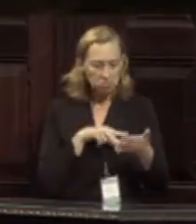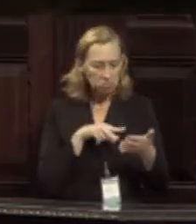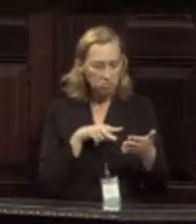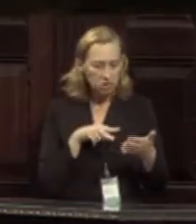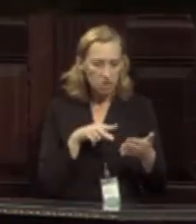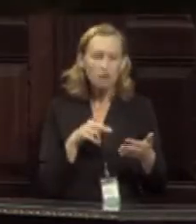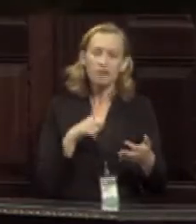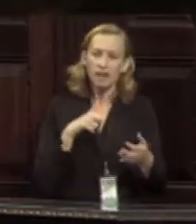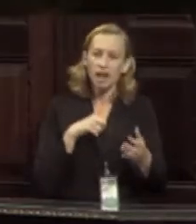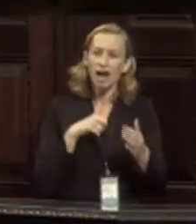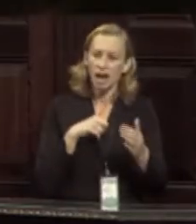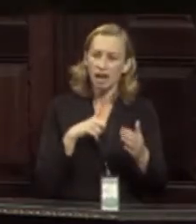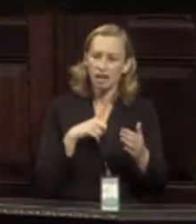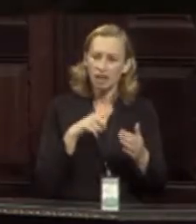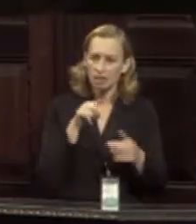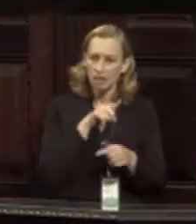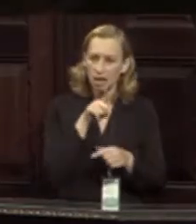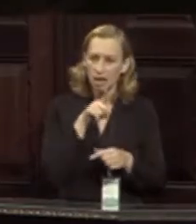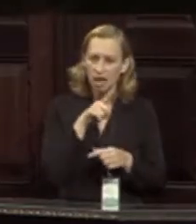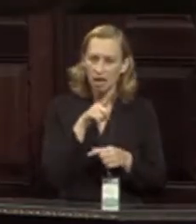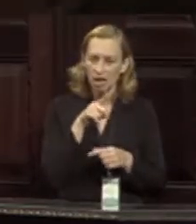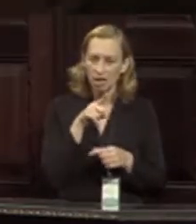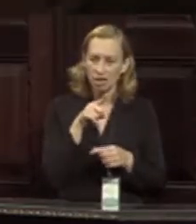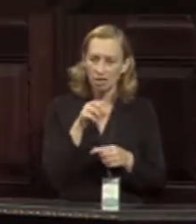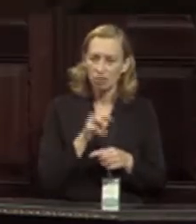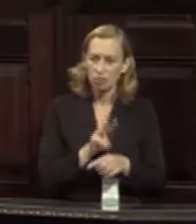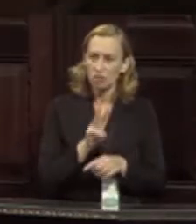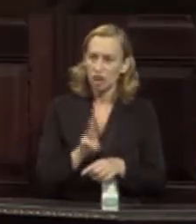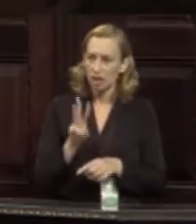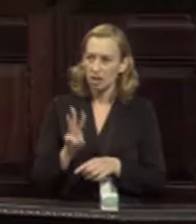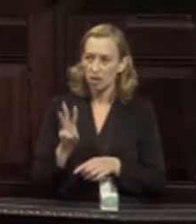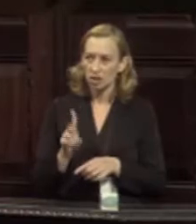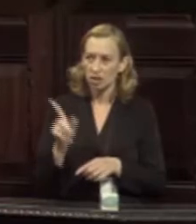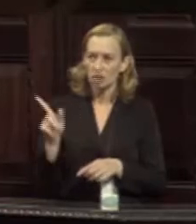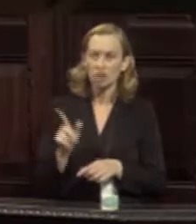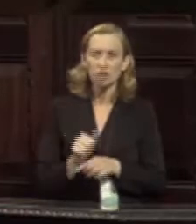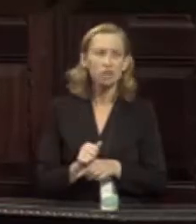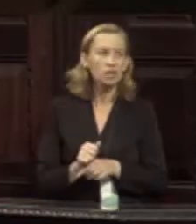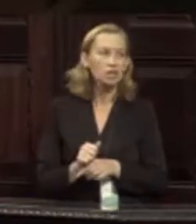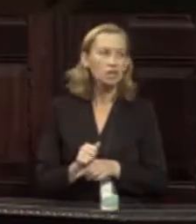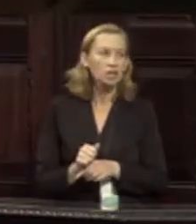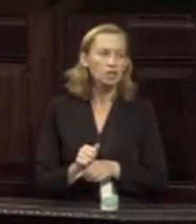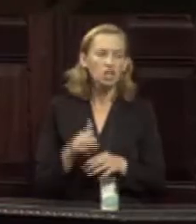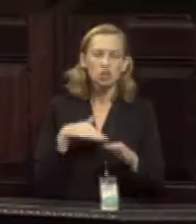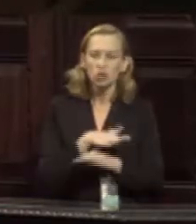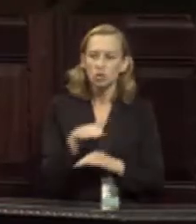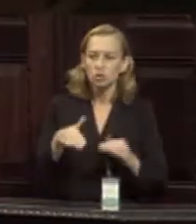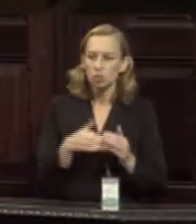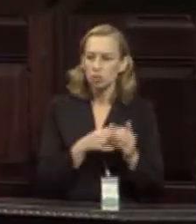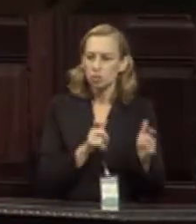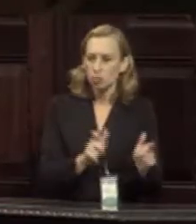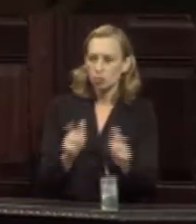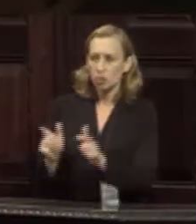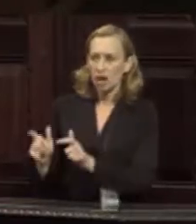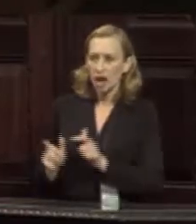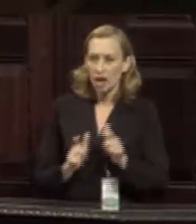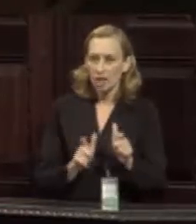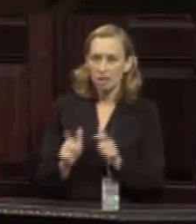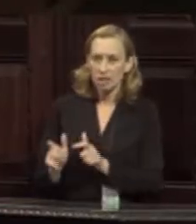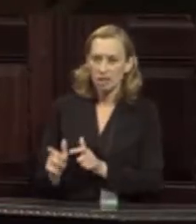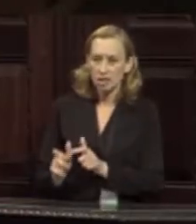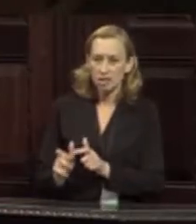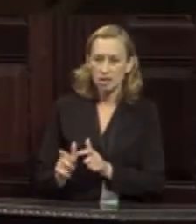no site da Agência Nacional de Petróleo, de todas as áreas que serão